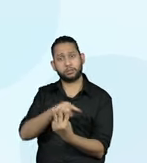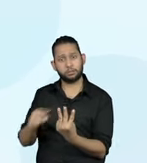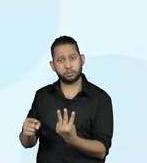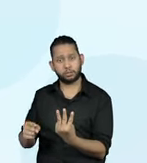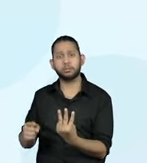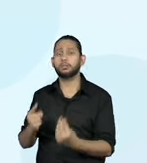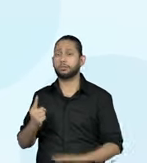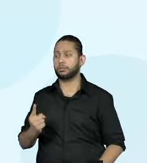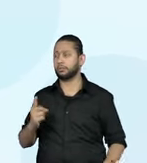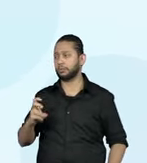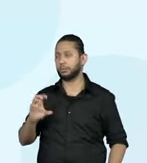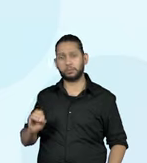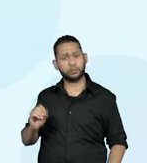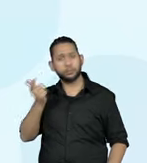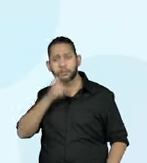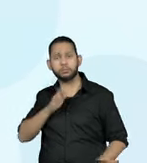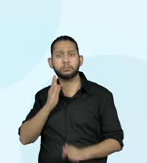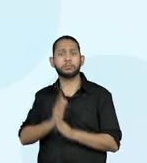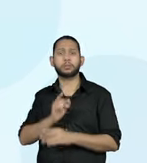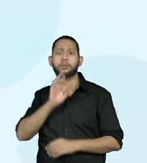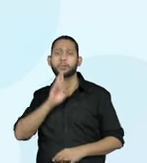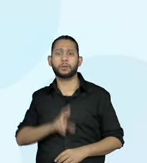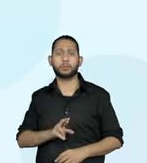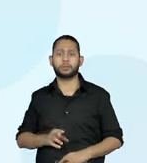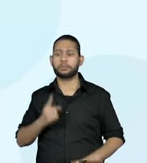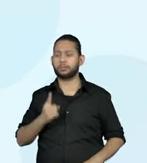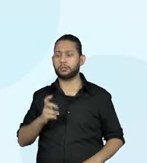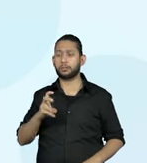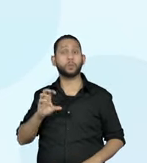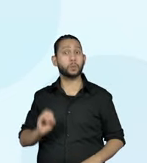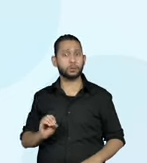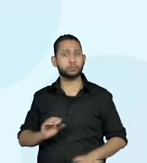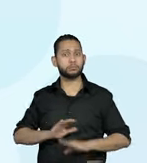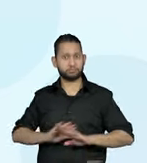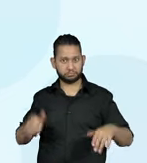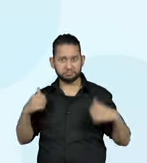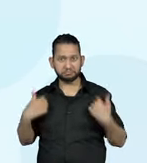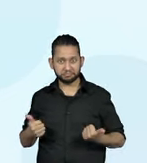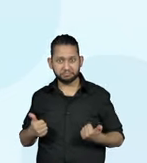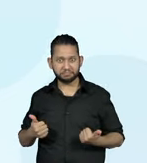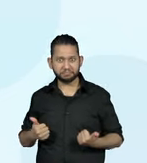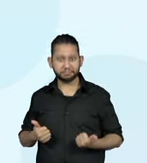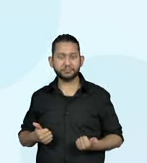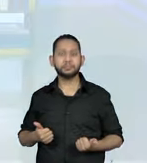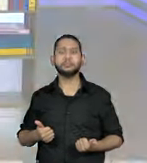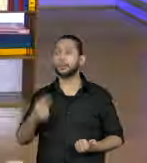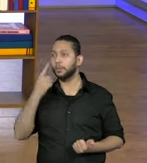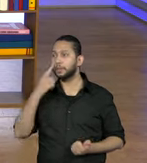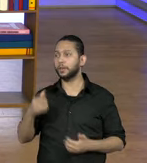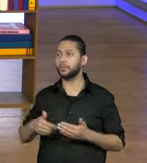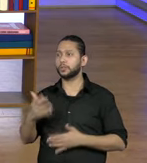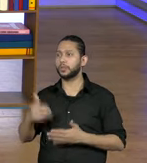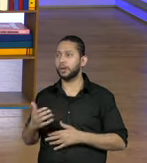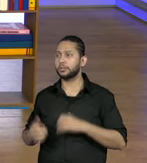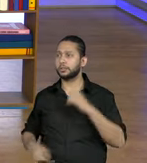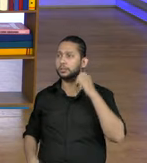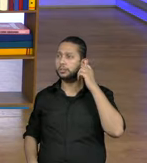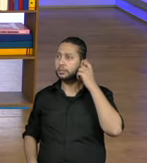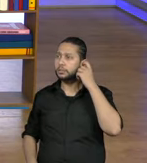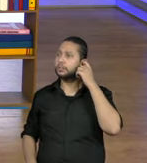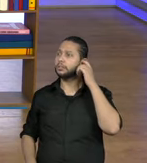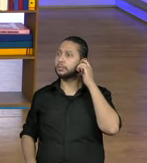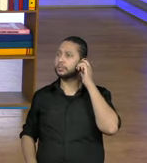aí eu também chego na resposta de 150, certo? E aí, como é que está o chat? Professora Rita